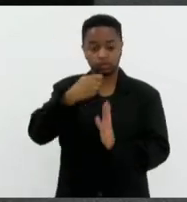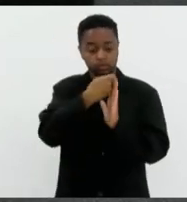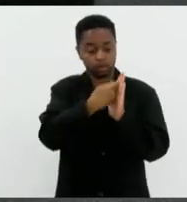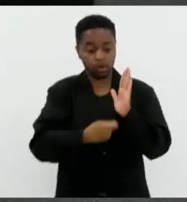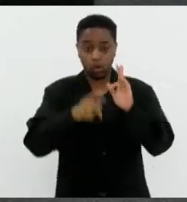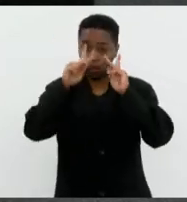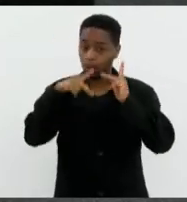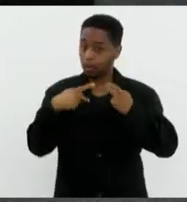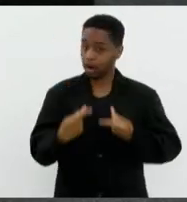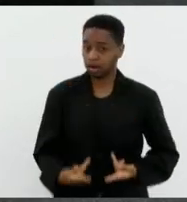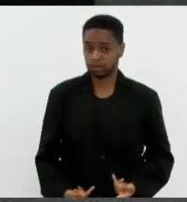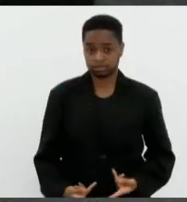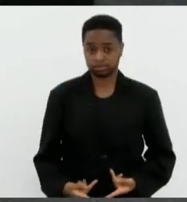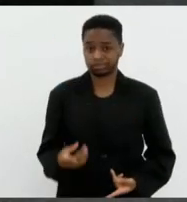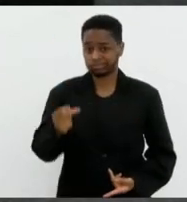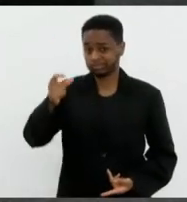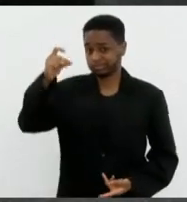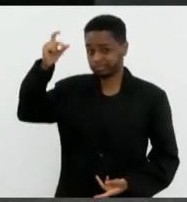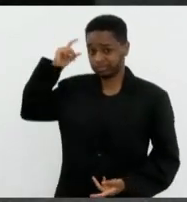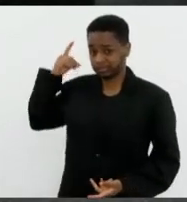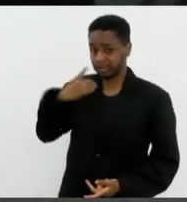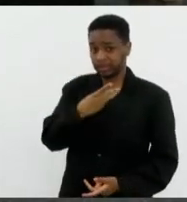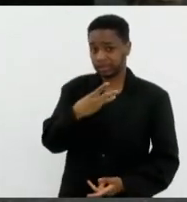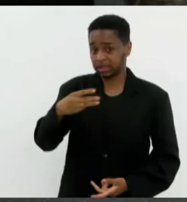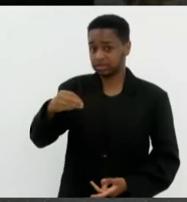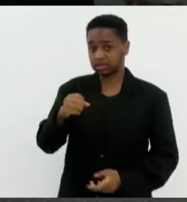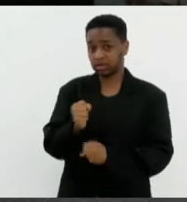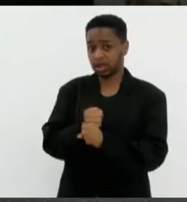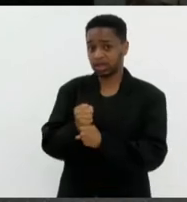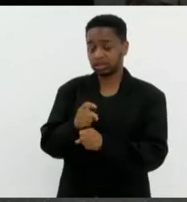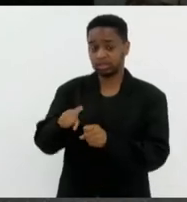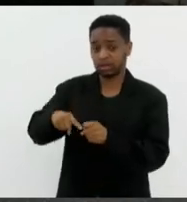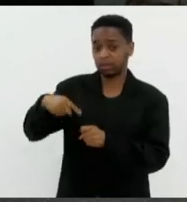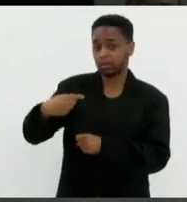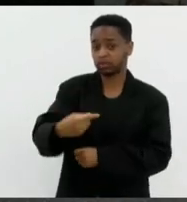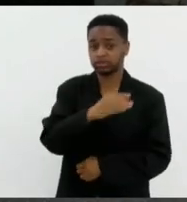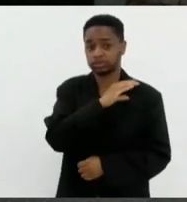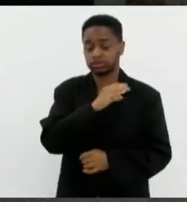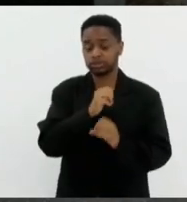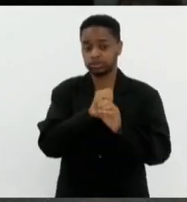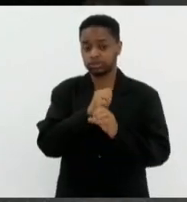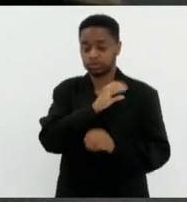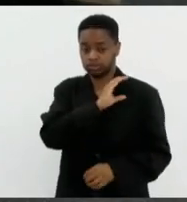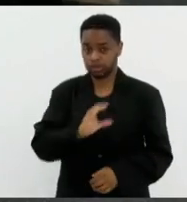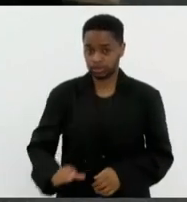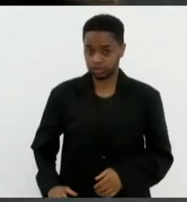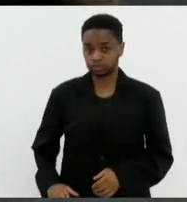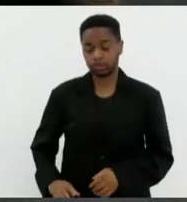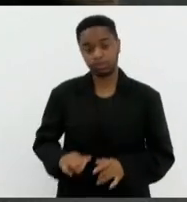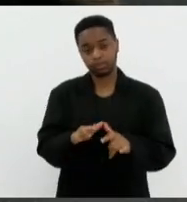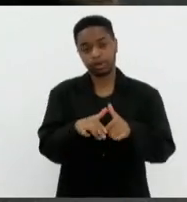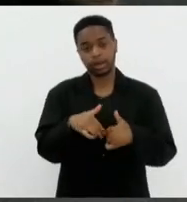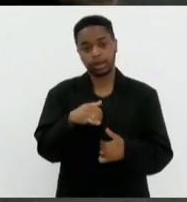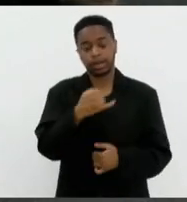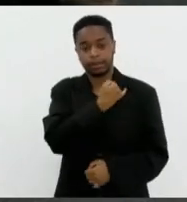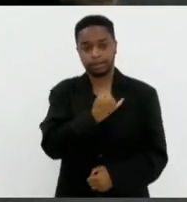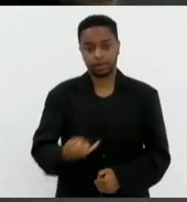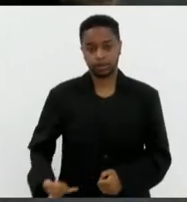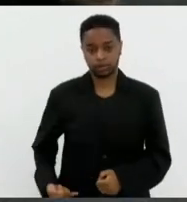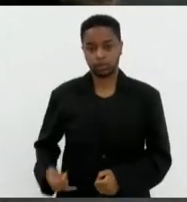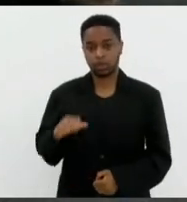em 300 depois de Cristo, quando o imperador era Constantino, e que coube ao